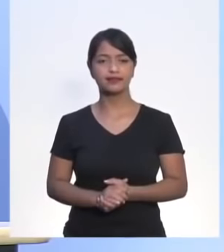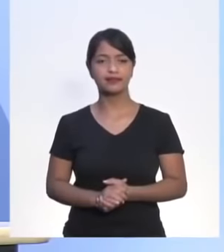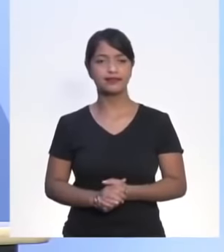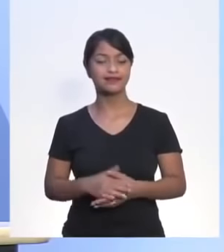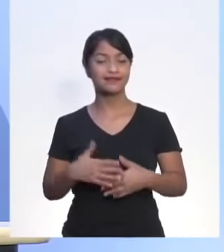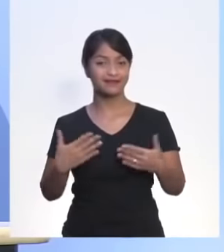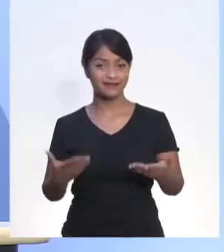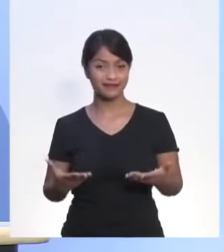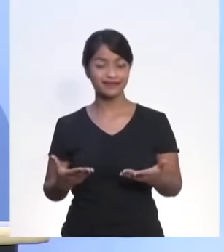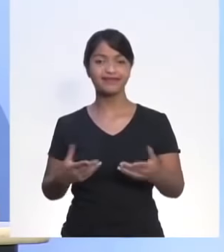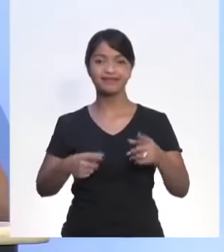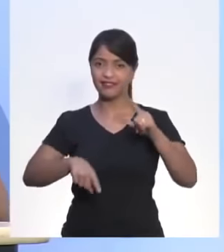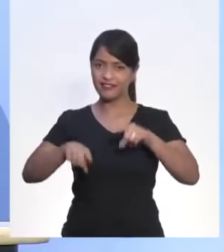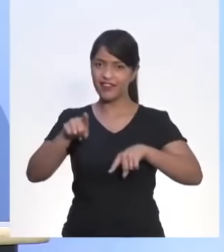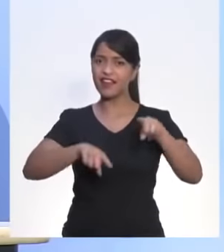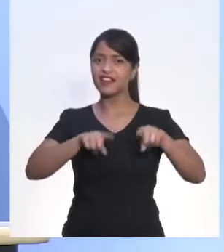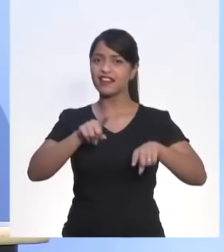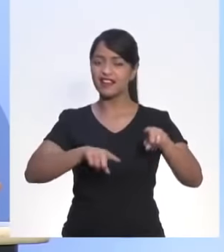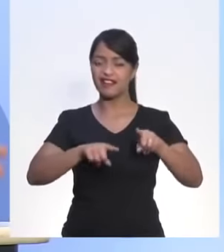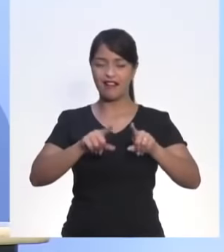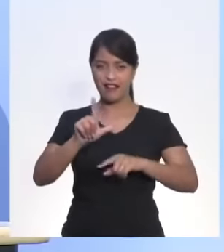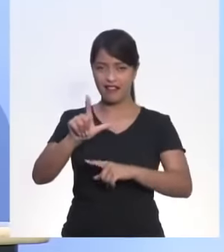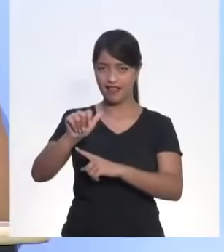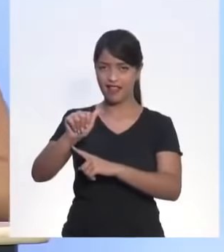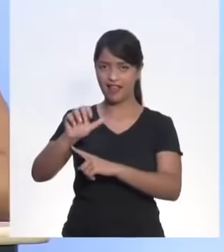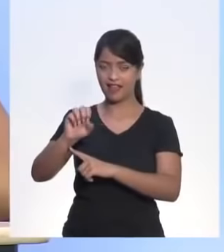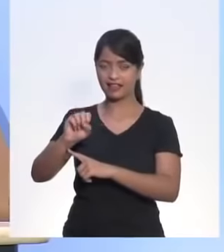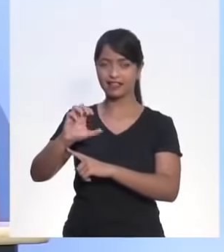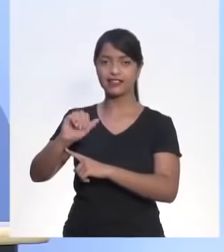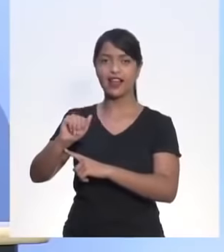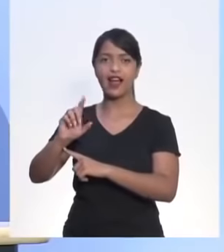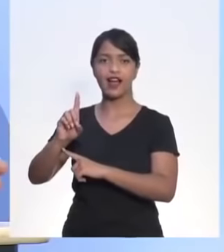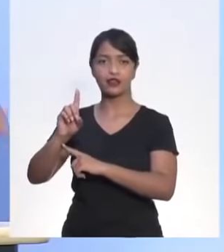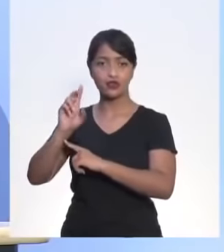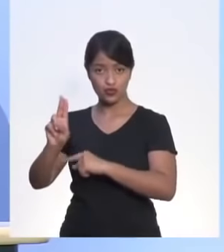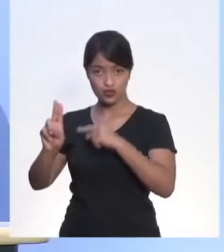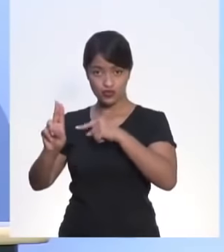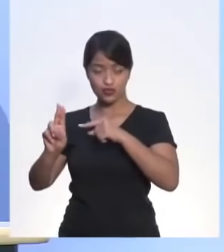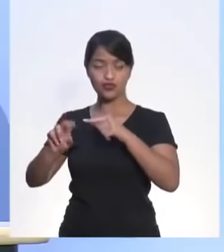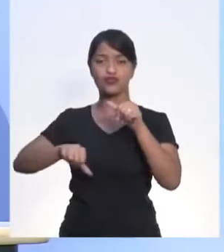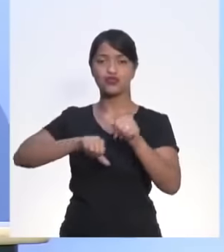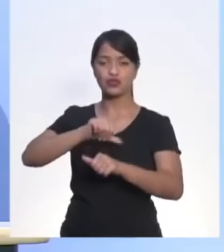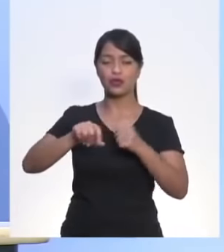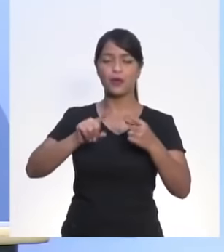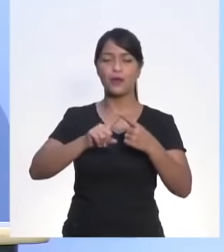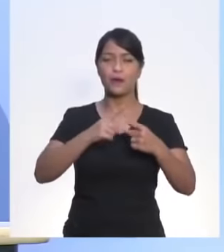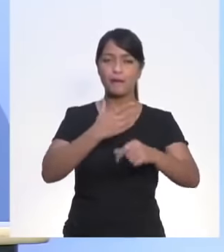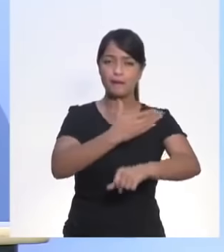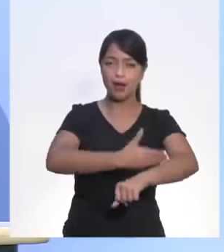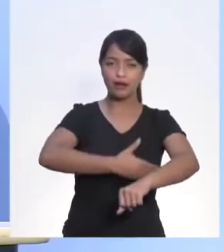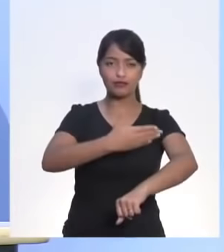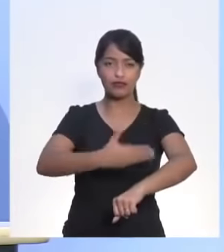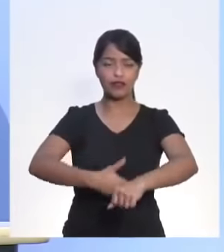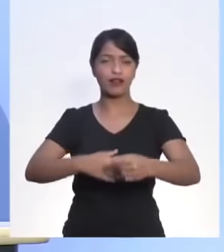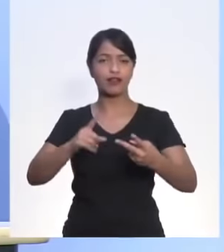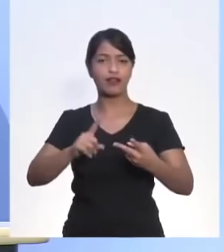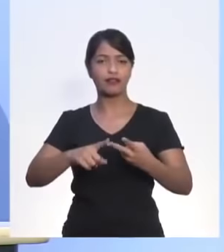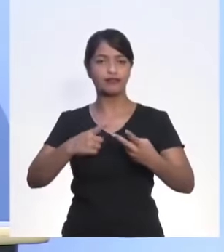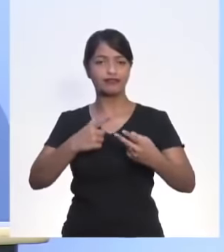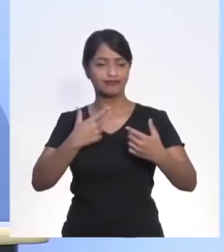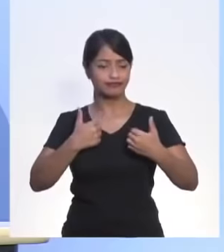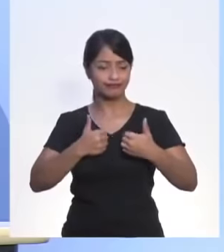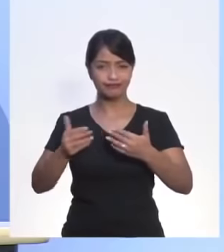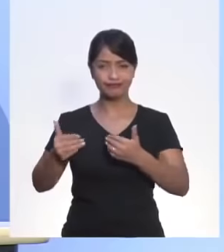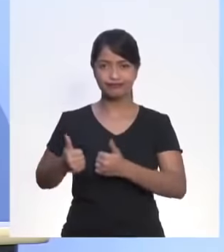foram, variaram ali no lascado, entre machucado, acabado e quebrado. E no final, ali onde tinha o